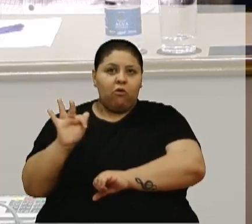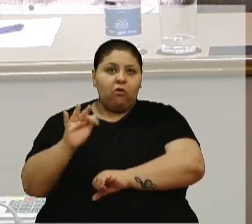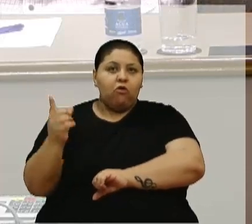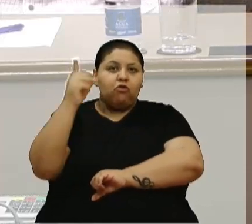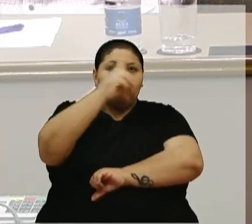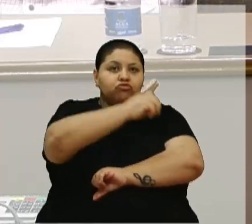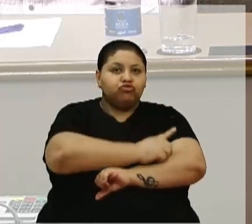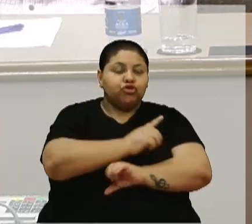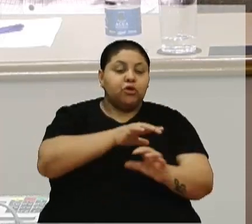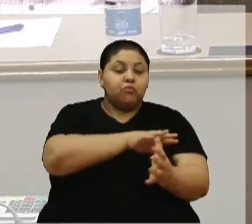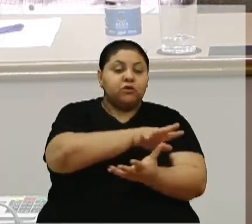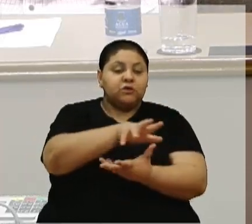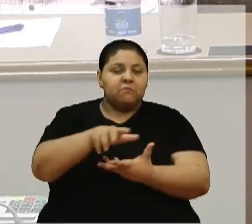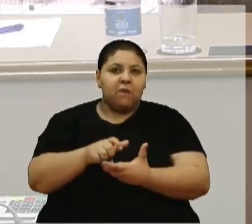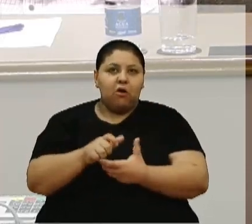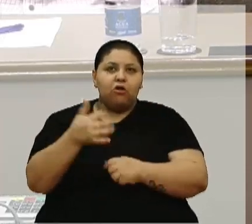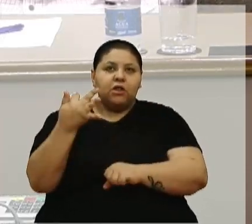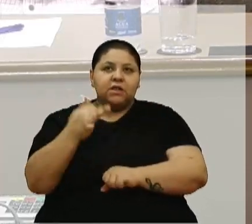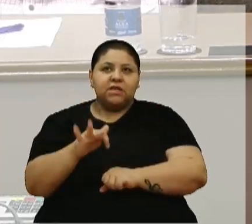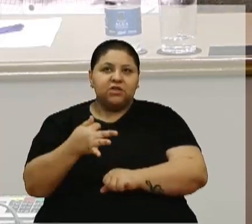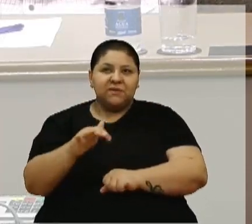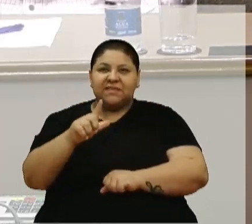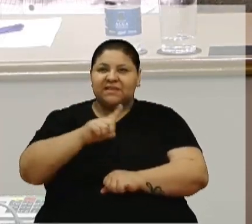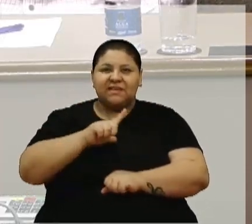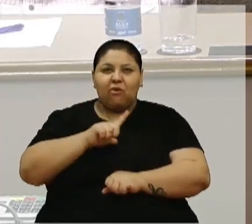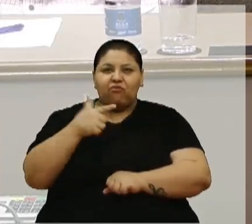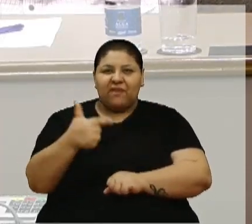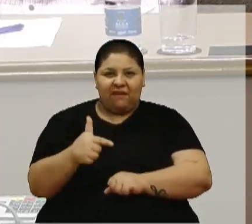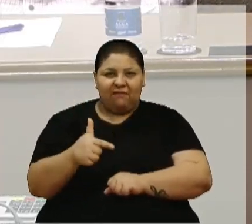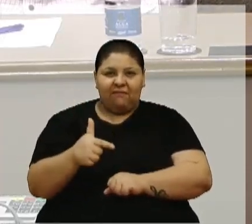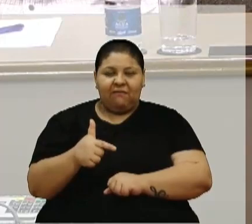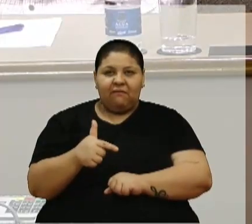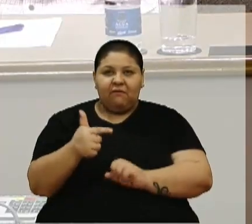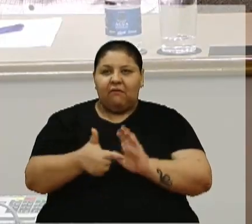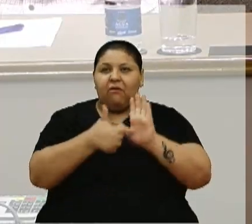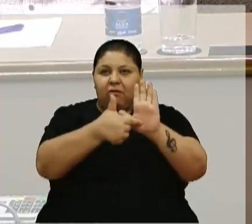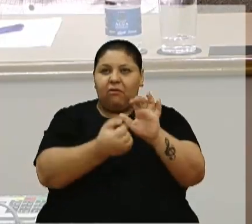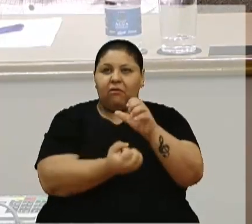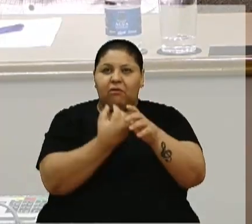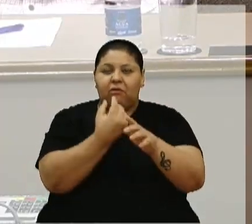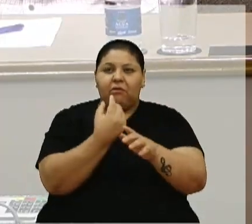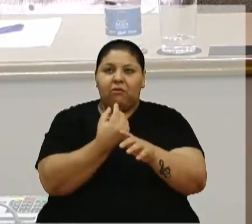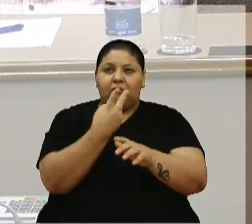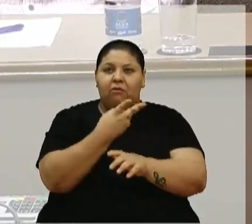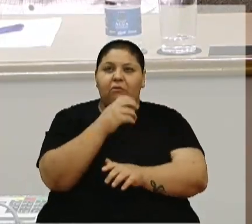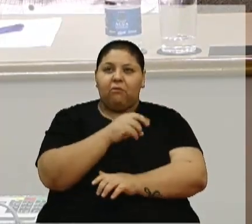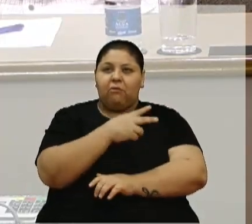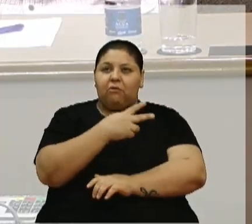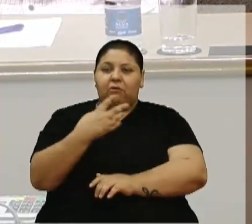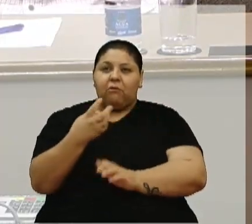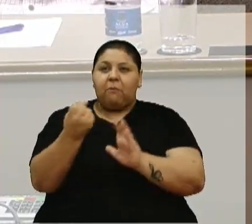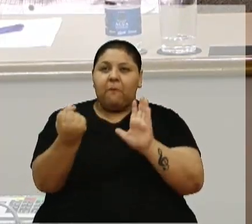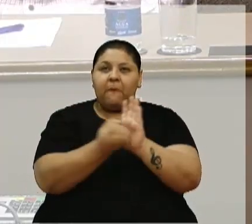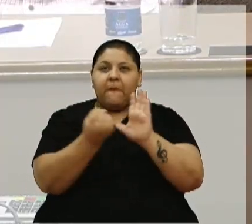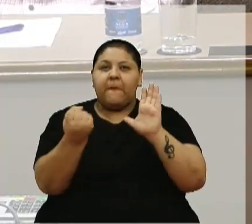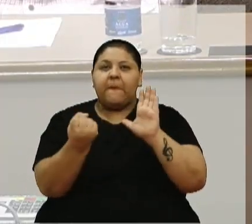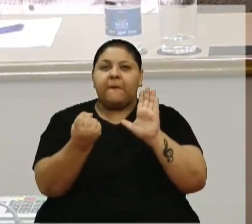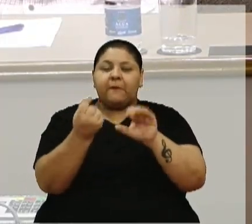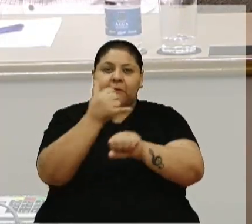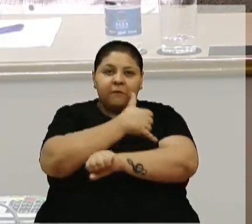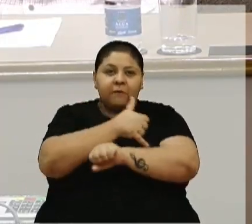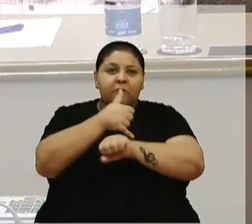das Doenças Raras. Apresenta ao autor que em 2024, dia 29 de fevereiro, marcará a